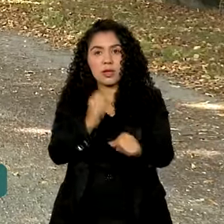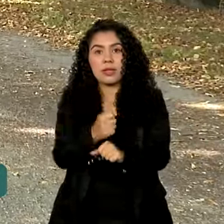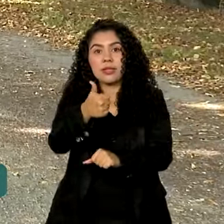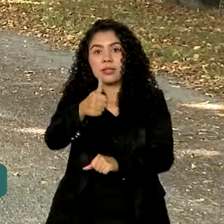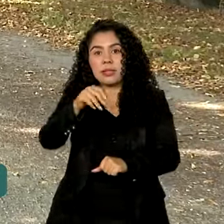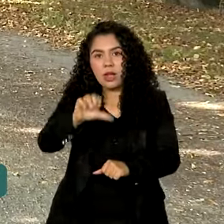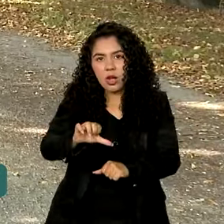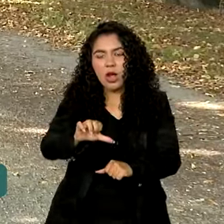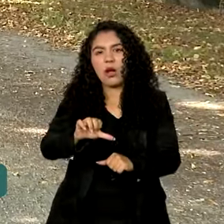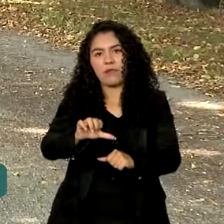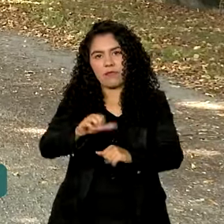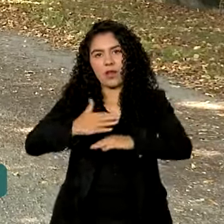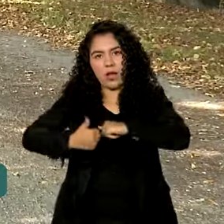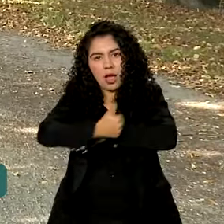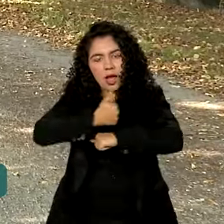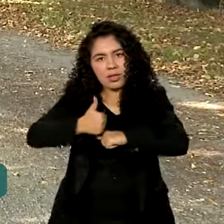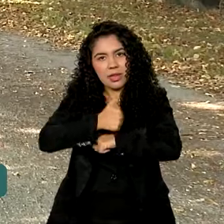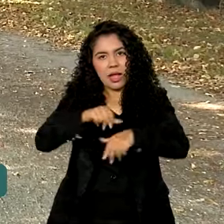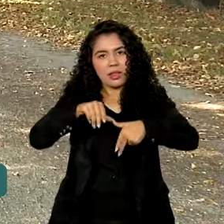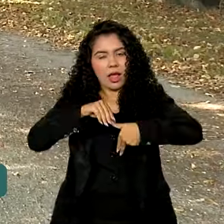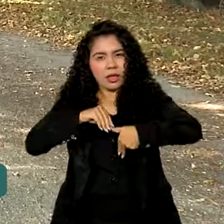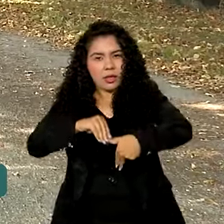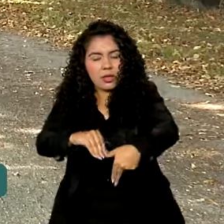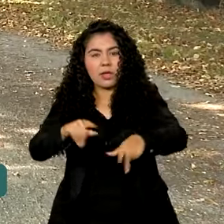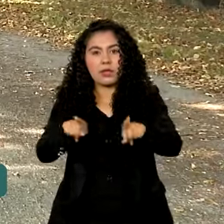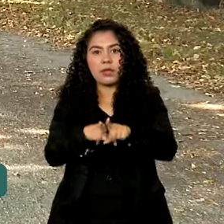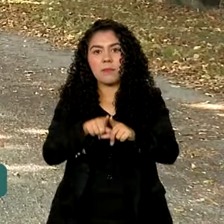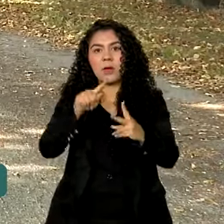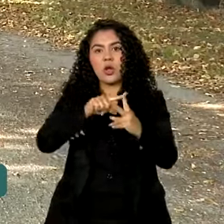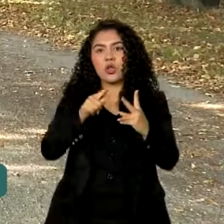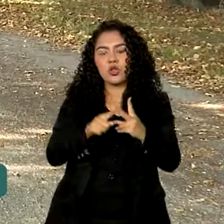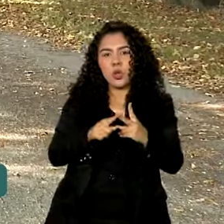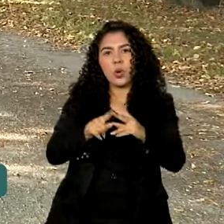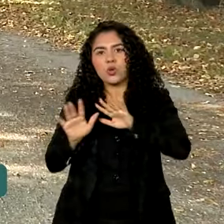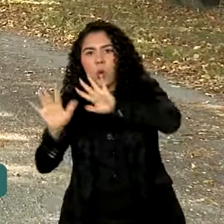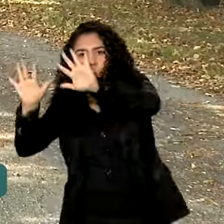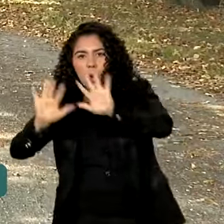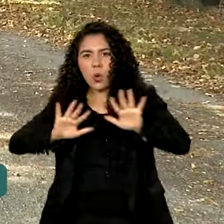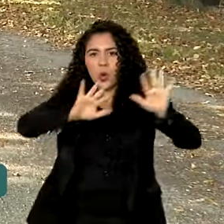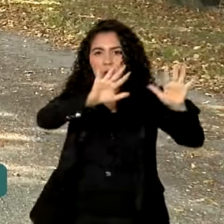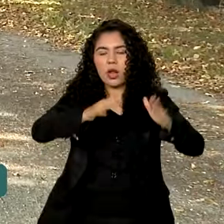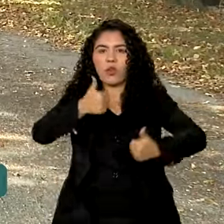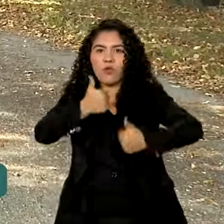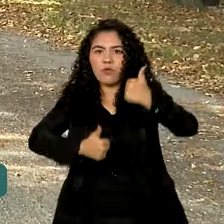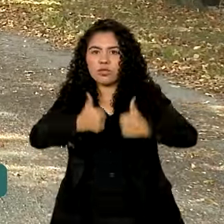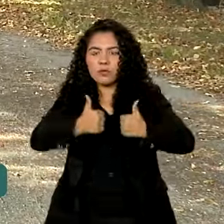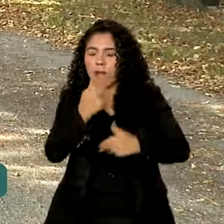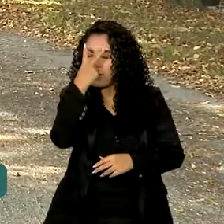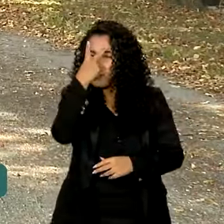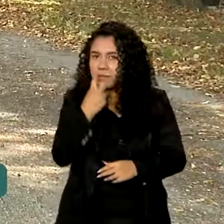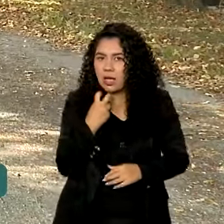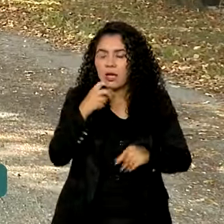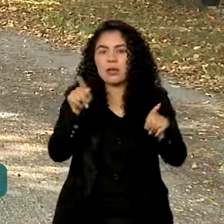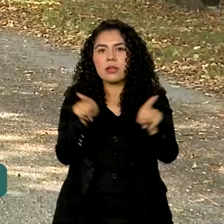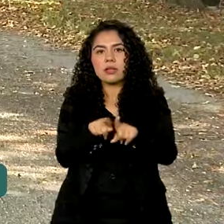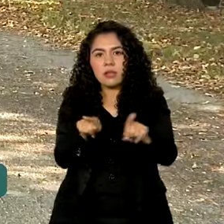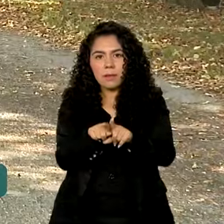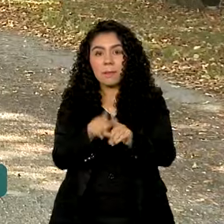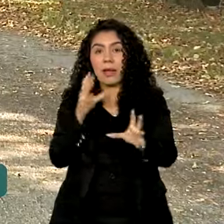guia, 3 calheiros na bocha, 2 goleiros do futebol de cegos e 1 timoneiro do remo,